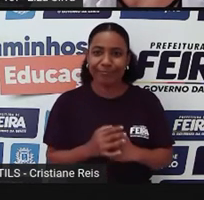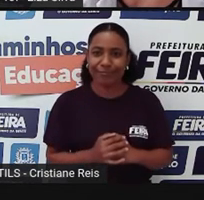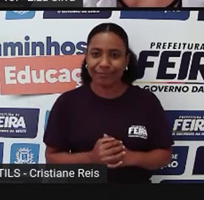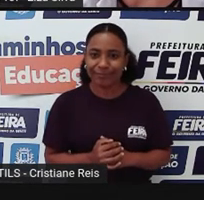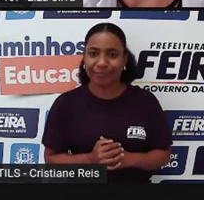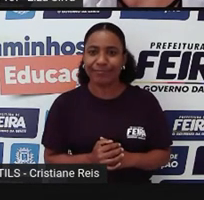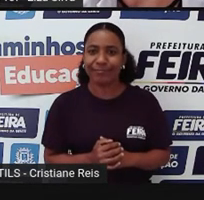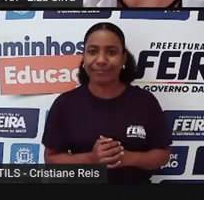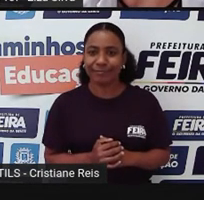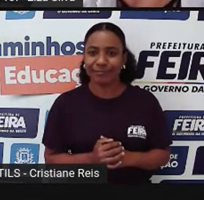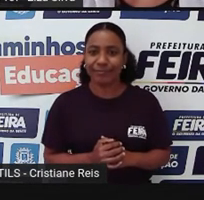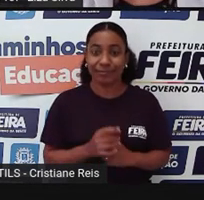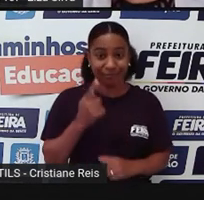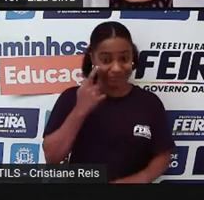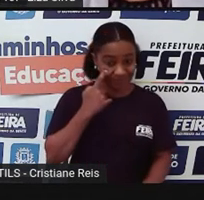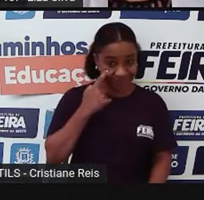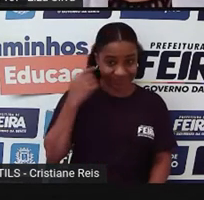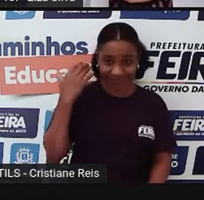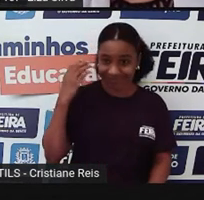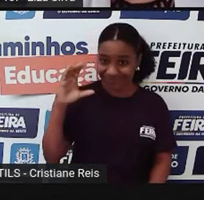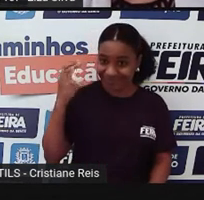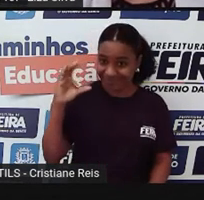o science